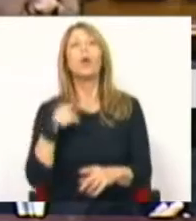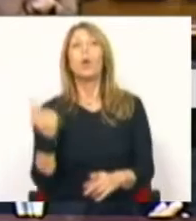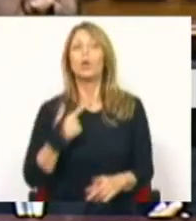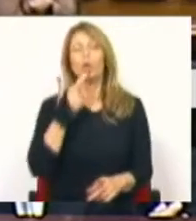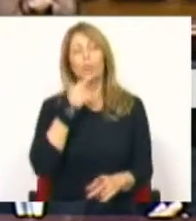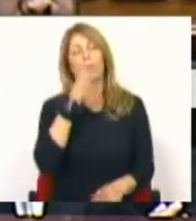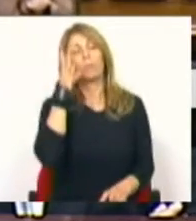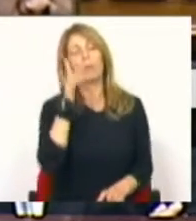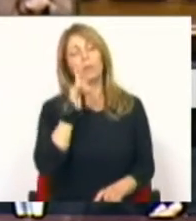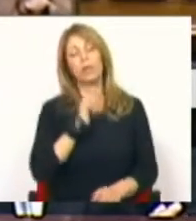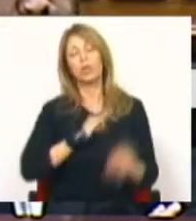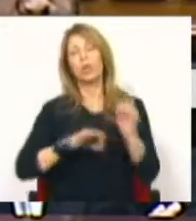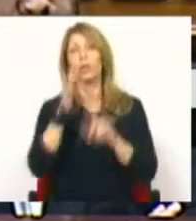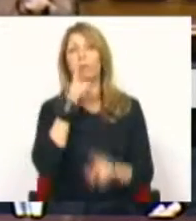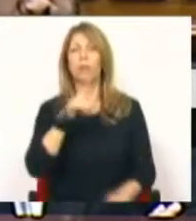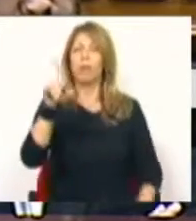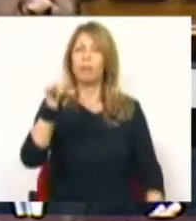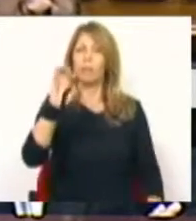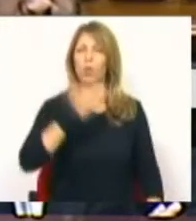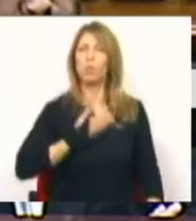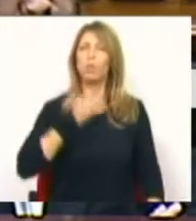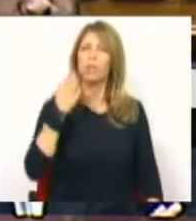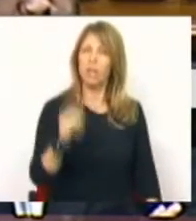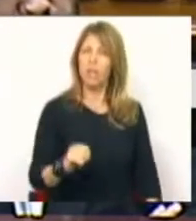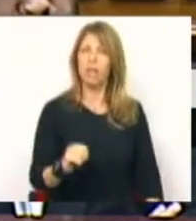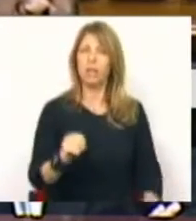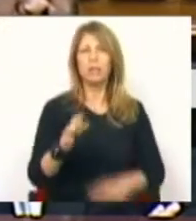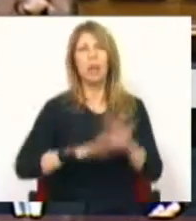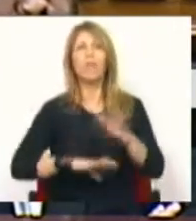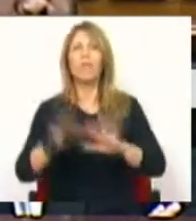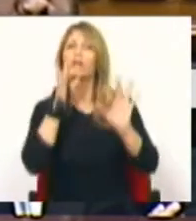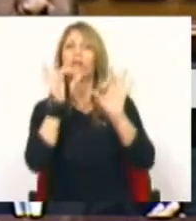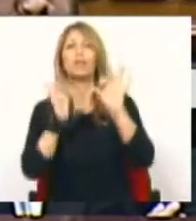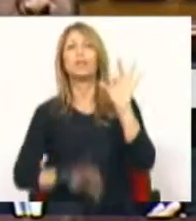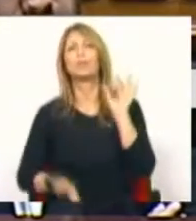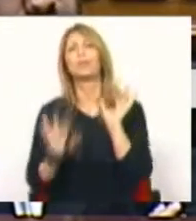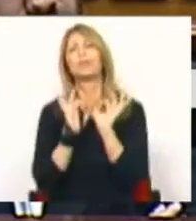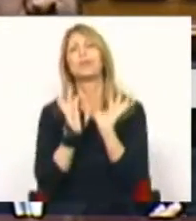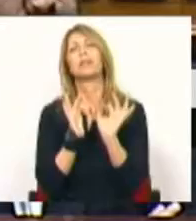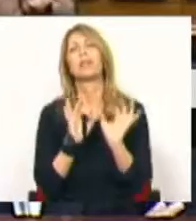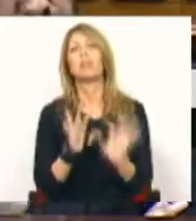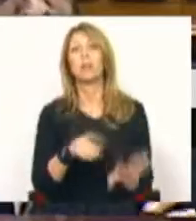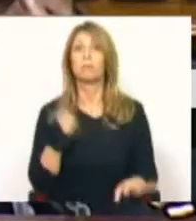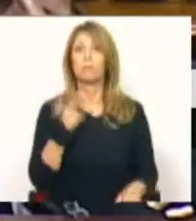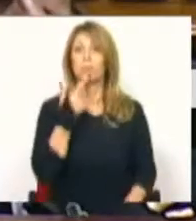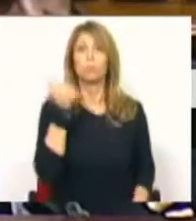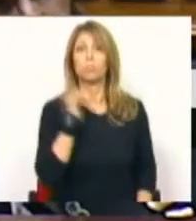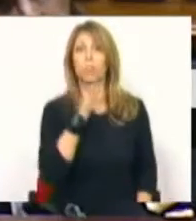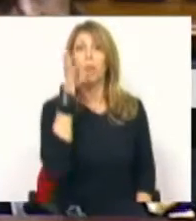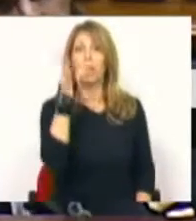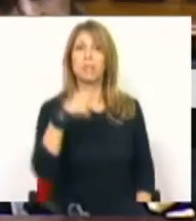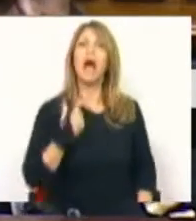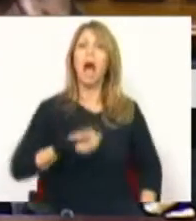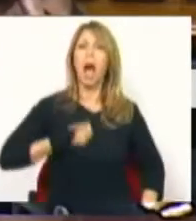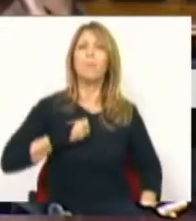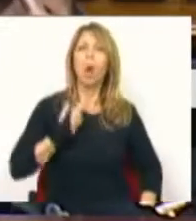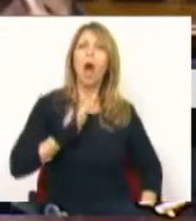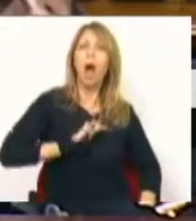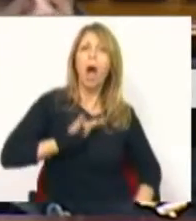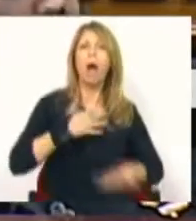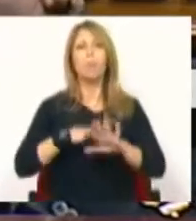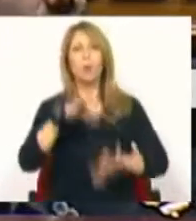já agora também o cd s faz exatamente o mesmo discursos nós não podemos dizer que estamos preocupados com as disparidades